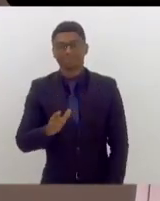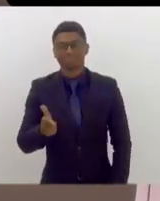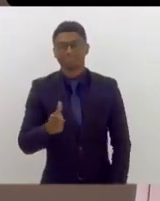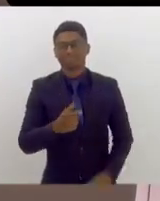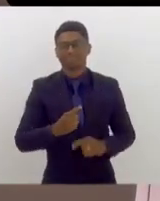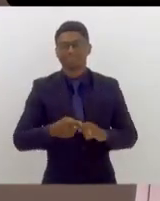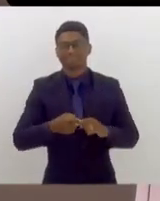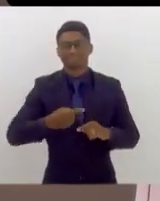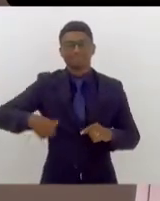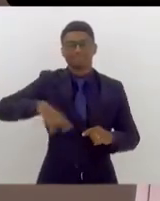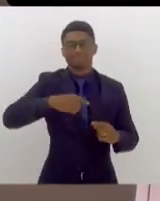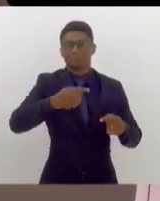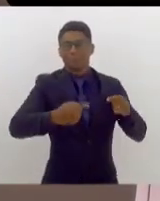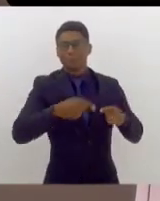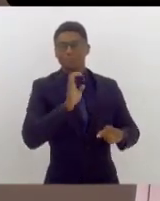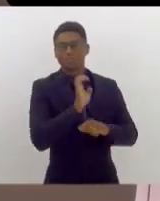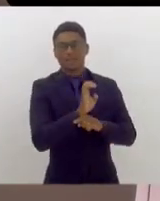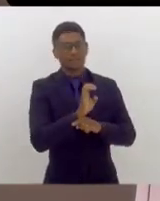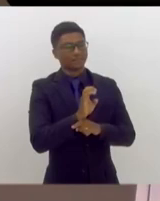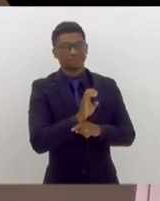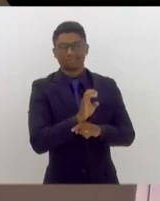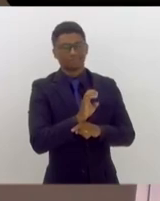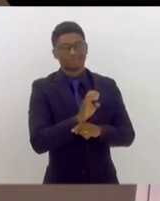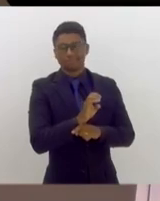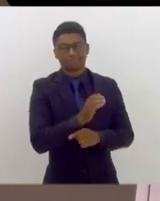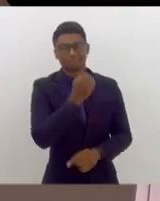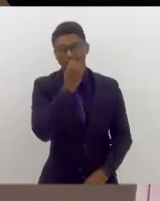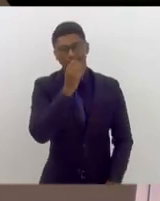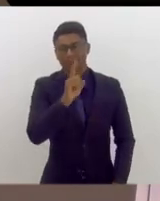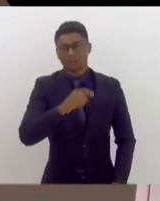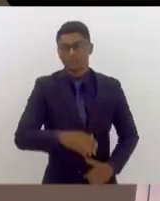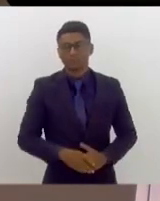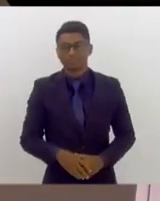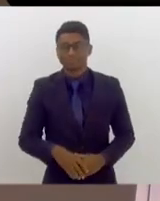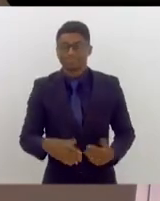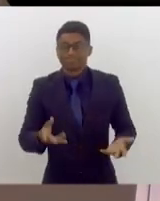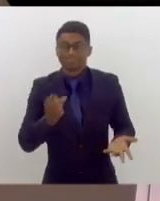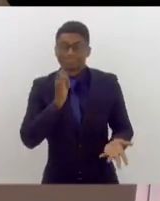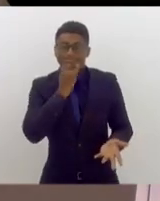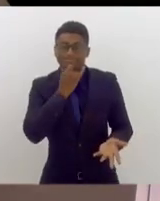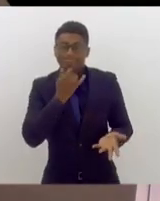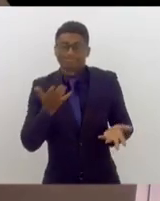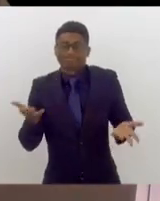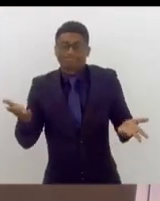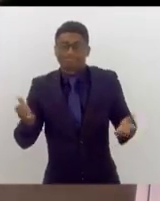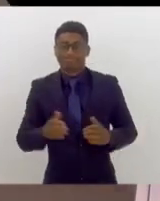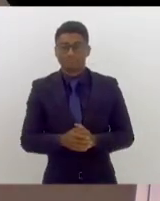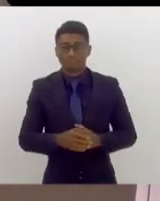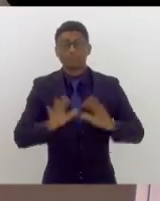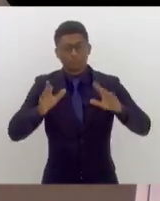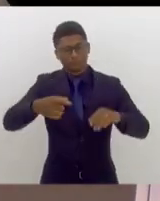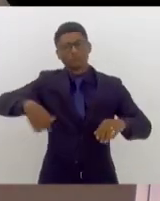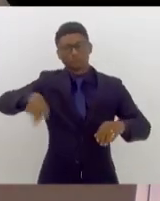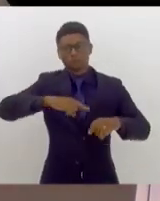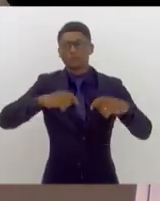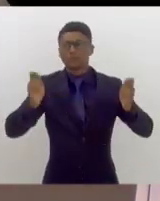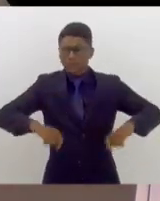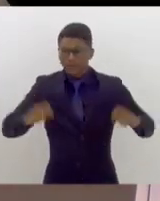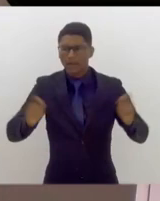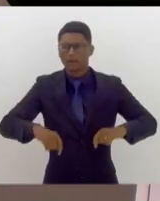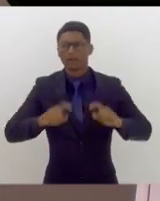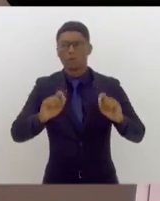é? Que tristeza isso. Mas a gente tem como correr atrás de parâmetros que